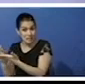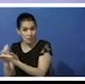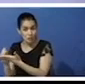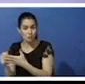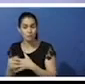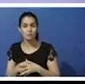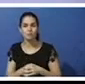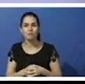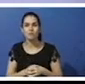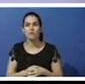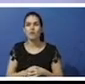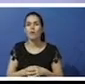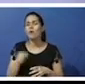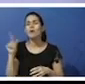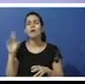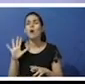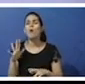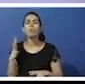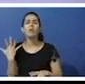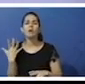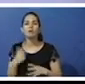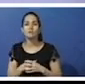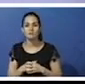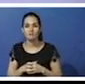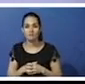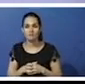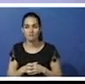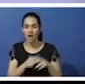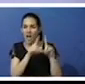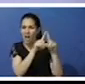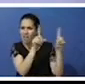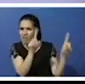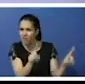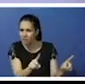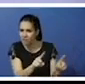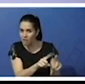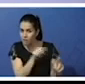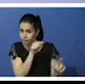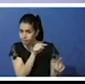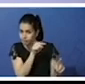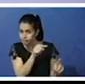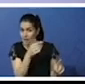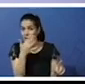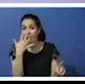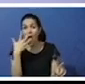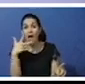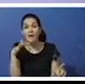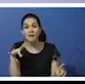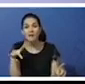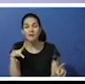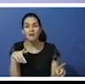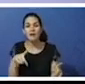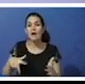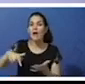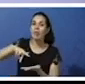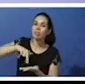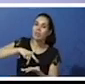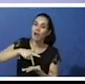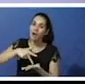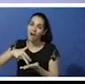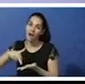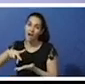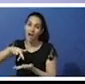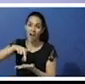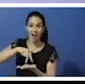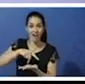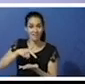que acontece nessa imagem? Aqui, as crianças dançam,